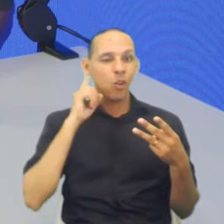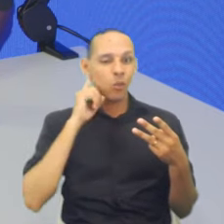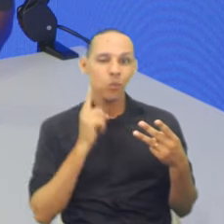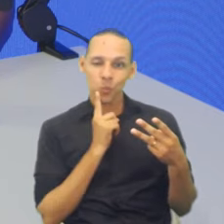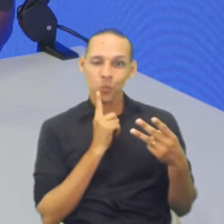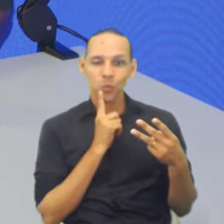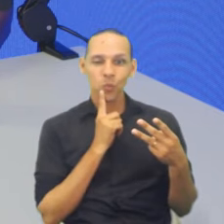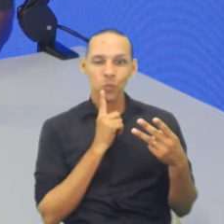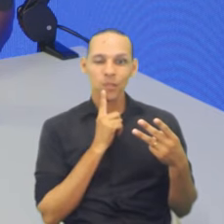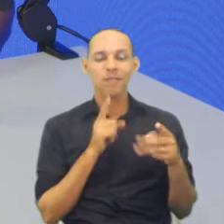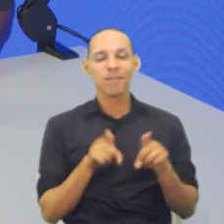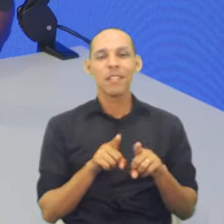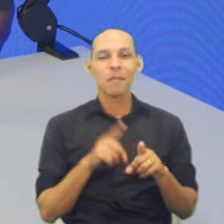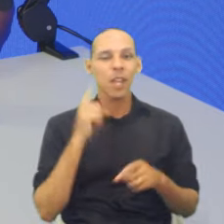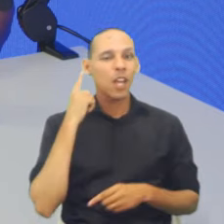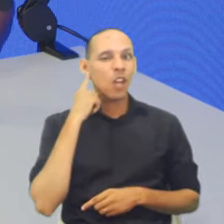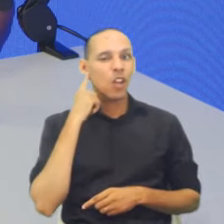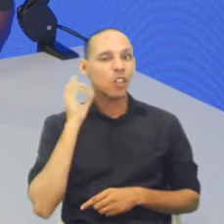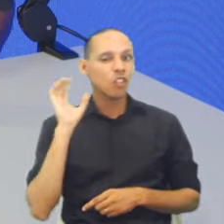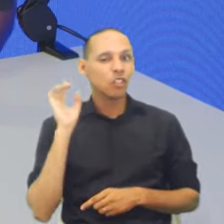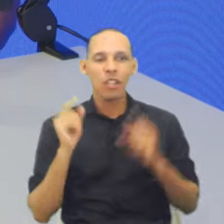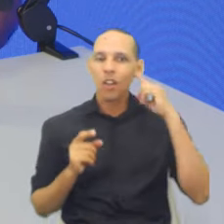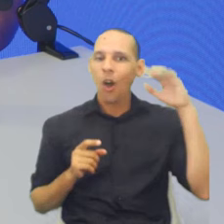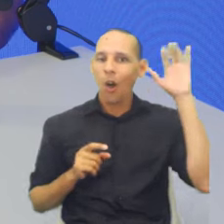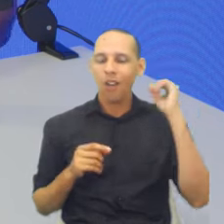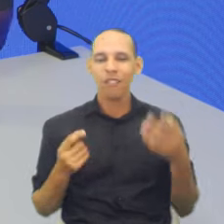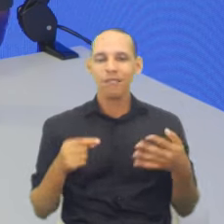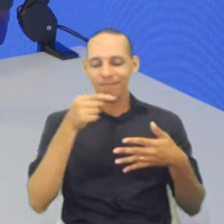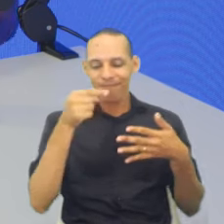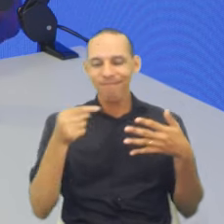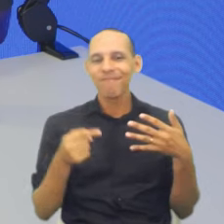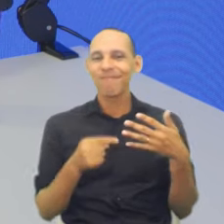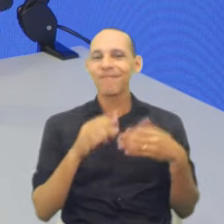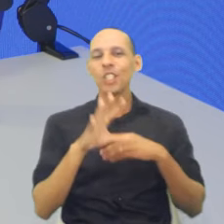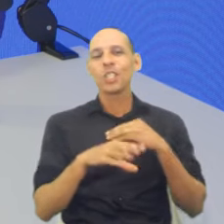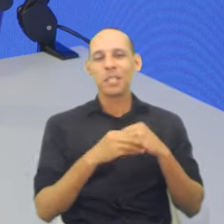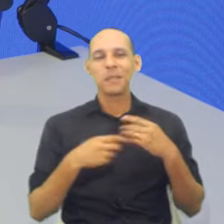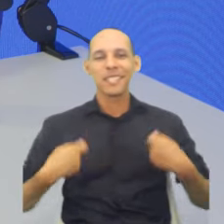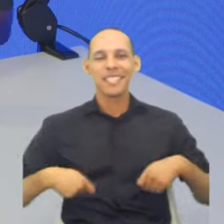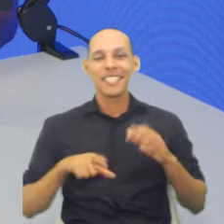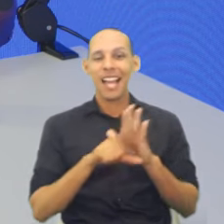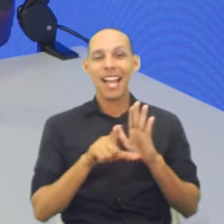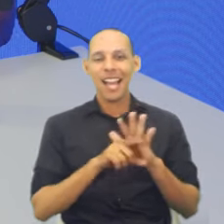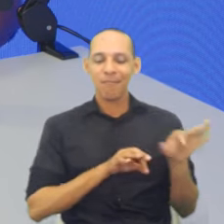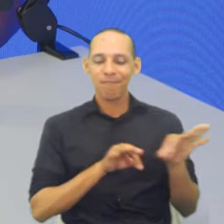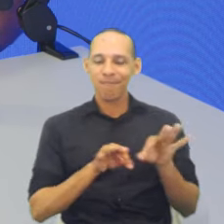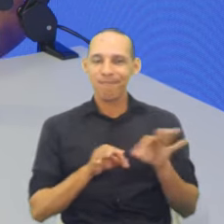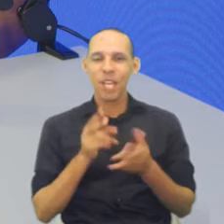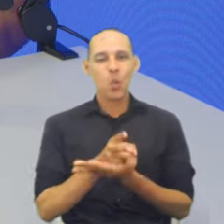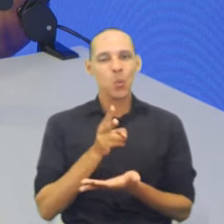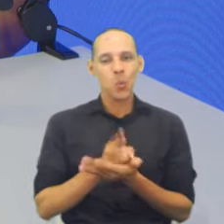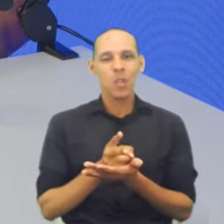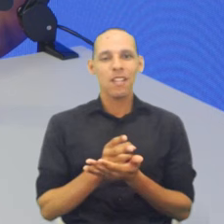de um ouvido só também tá em processo então a gente começa a ver que a lei não pode parar de ser desenhada e a gente tem um um